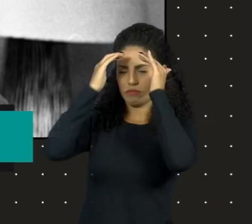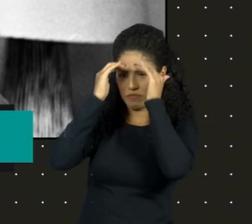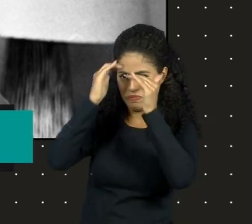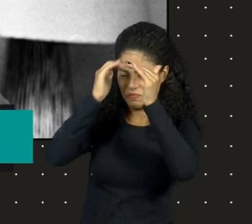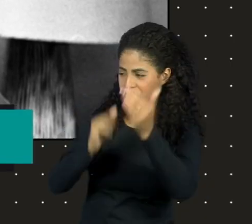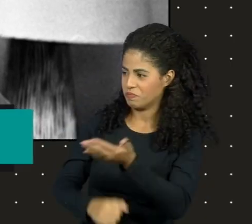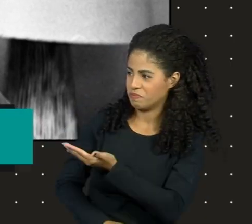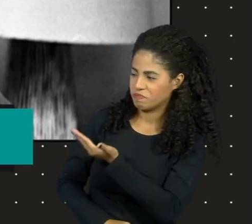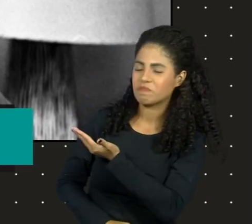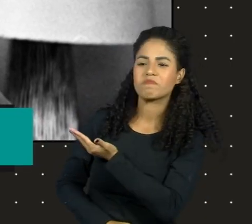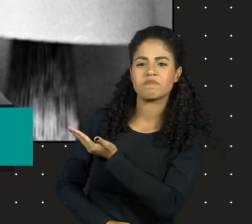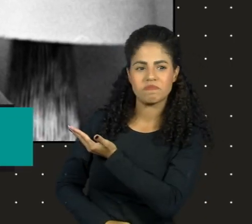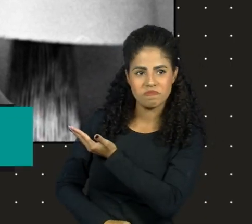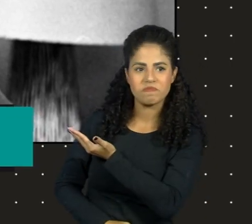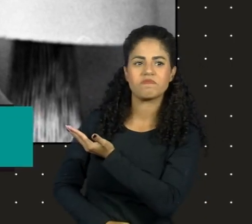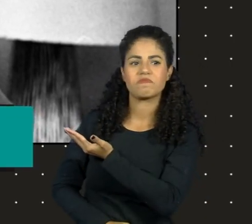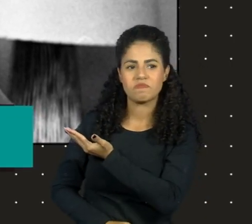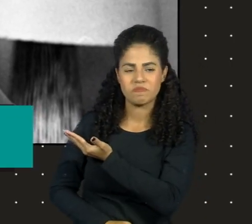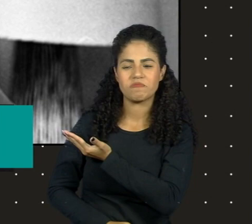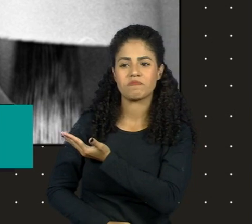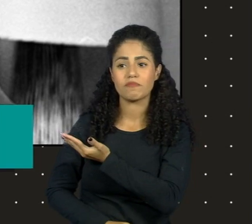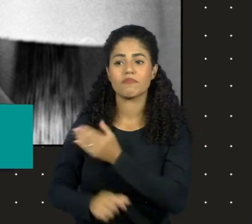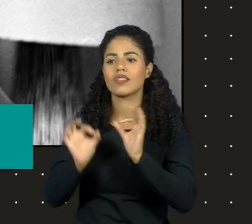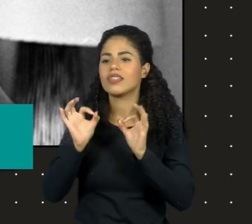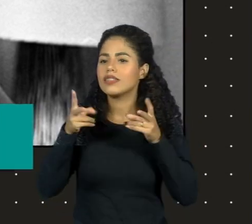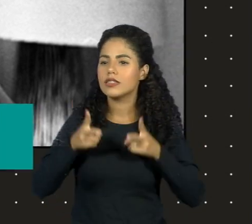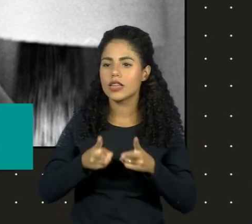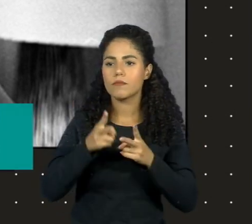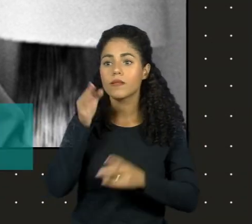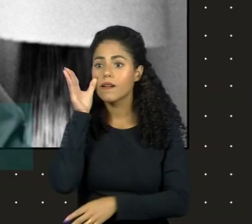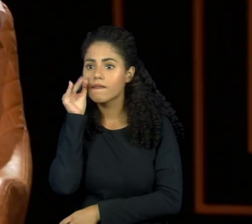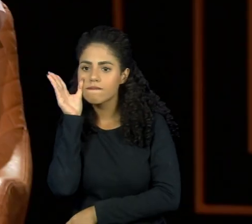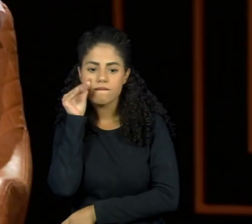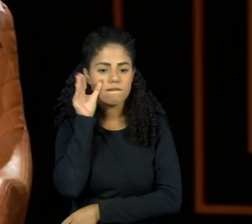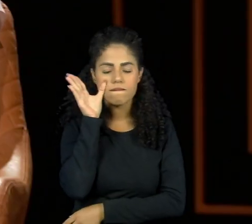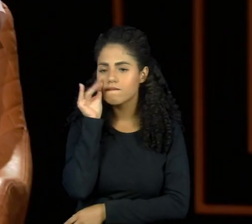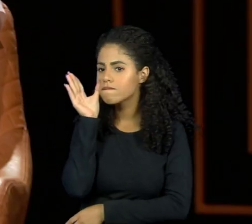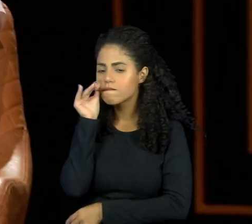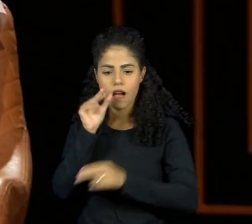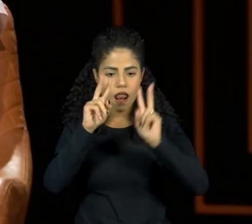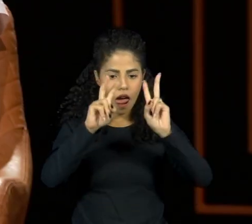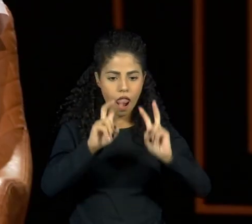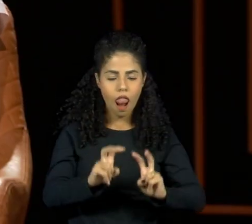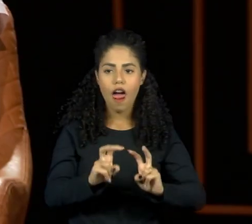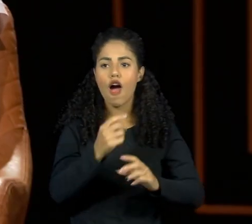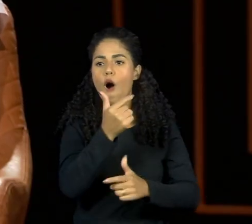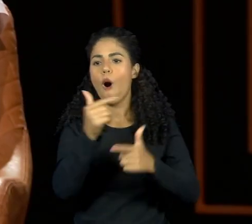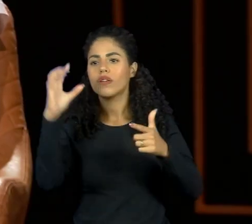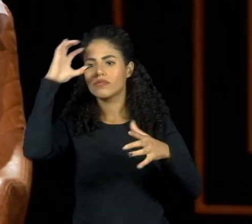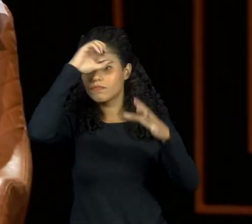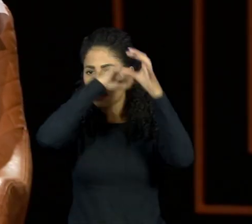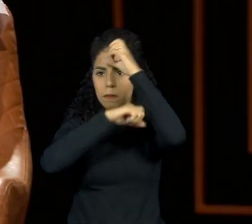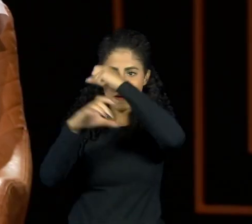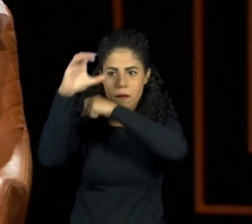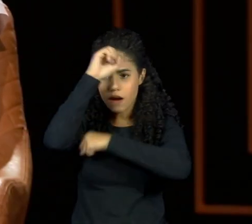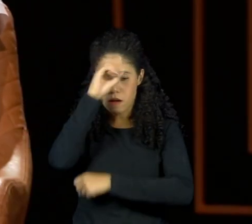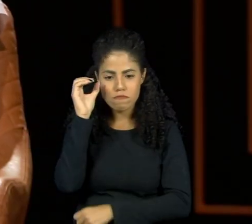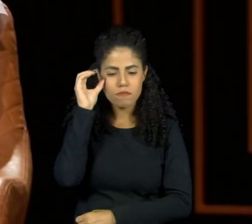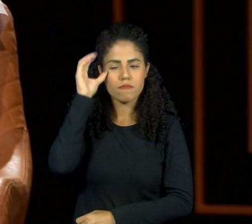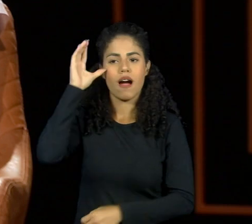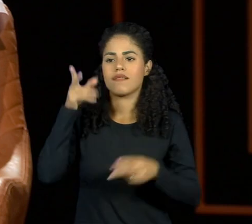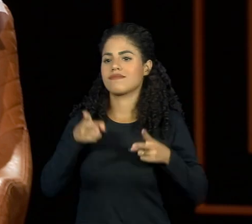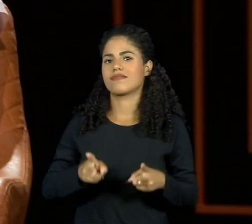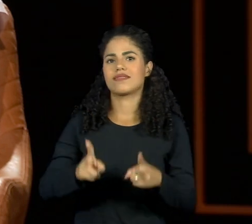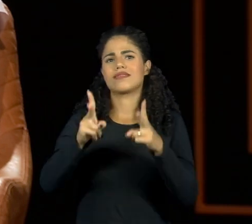né? Por ele, pelo método dele, né? Tinha aquela curiosidade. Foi outro aprendizado, né? Aliás, o belo da vida é